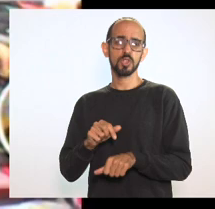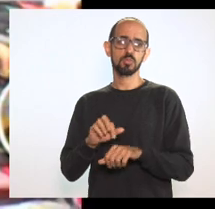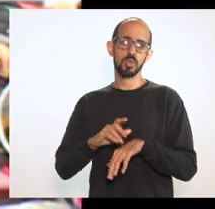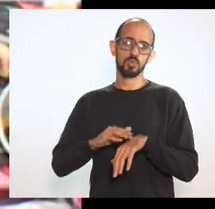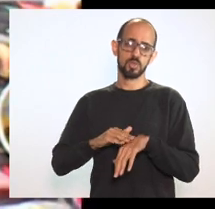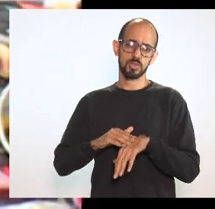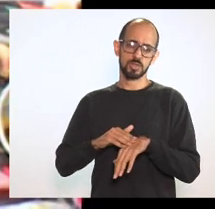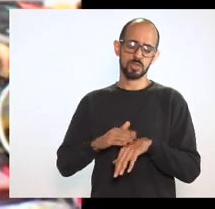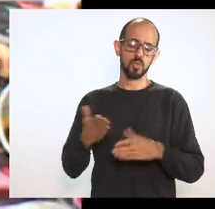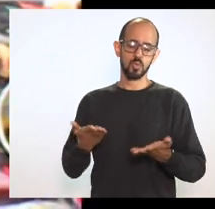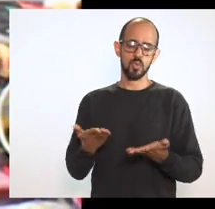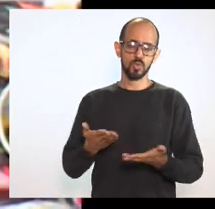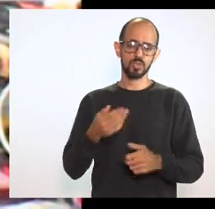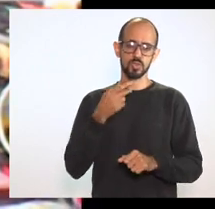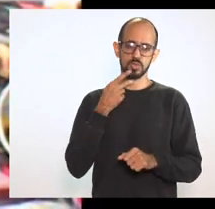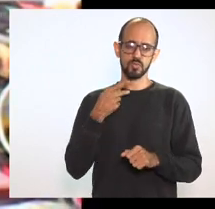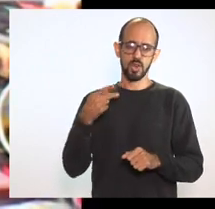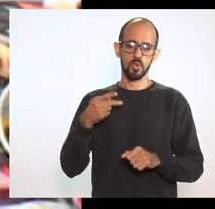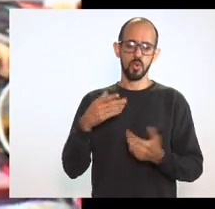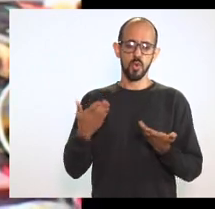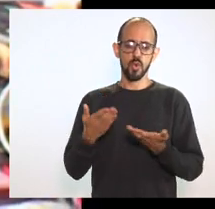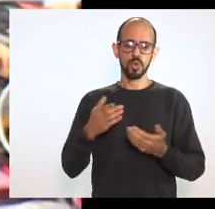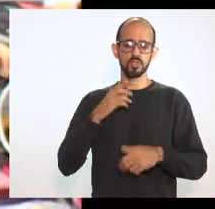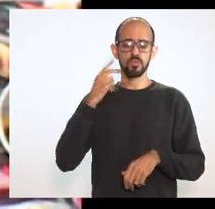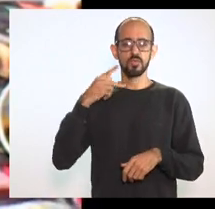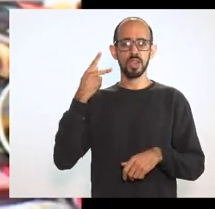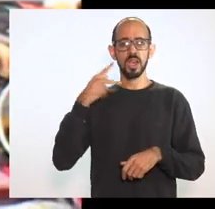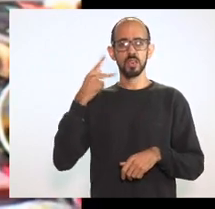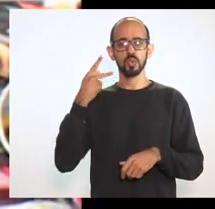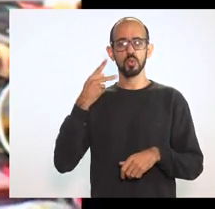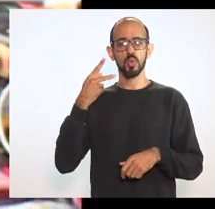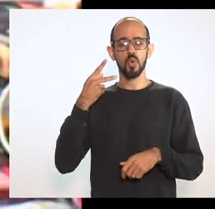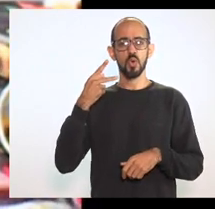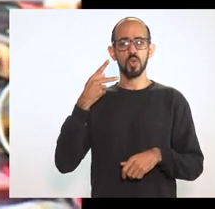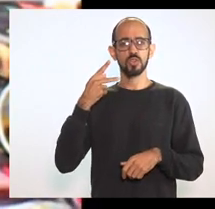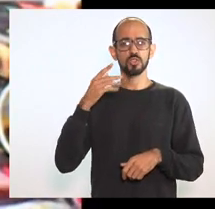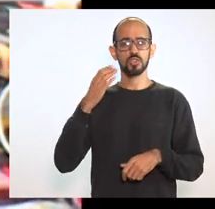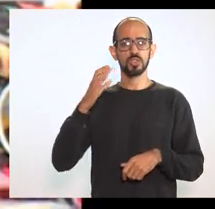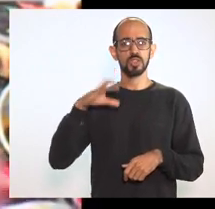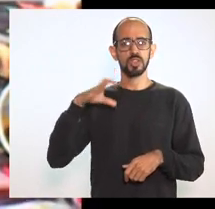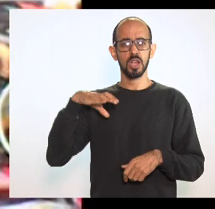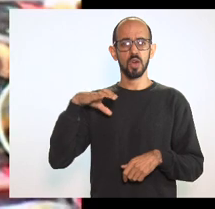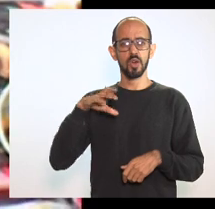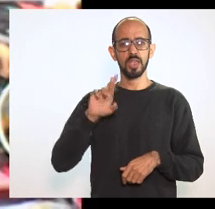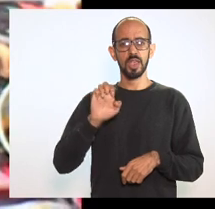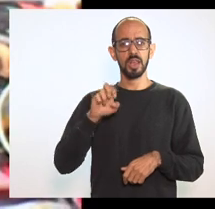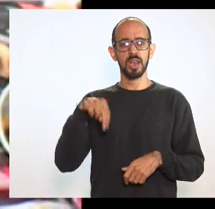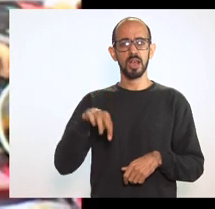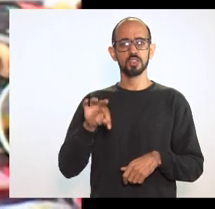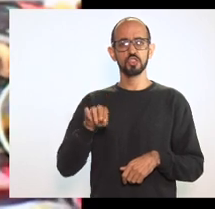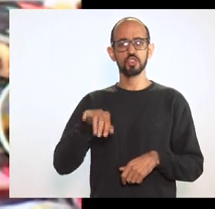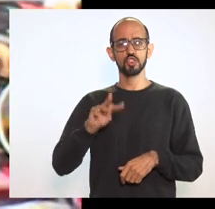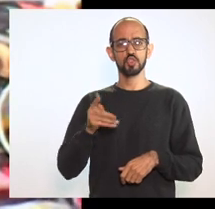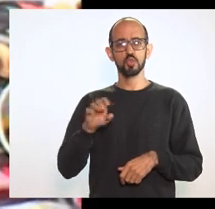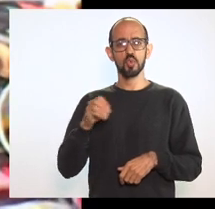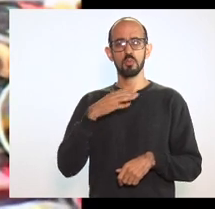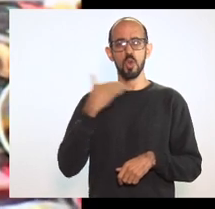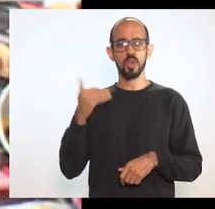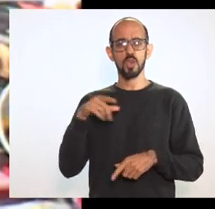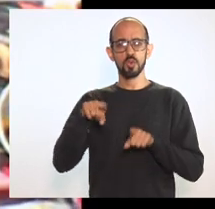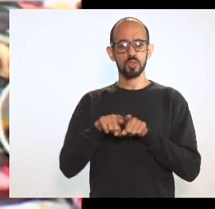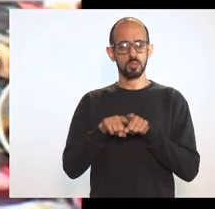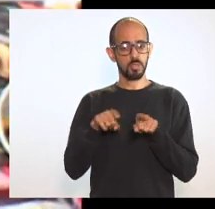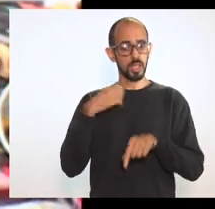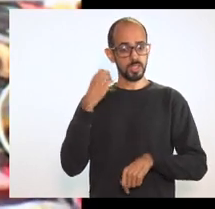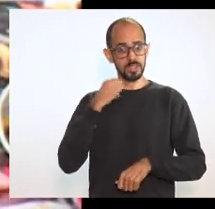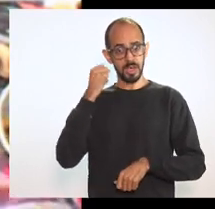aqui no plenário, morreu o ex-vereador de Niterói, Renatinho, acabou de morrer o senador Major Olímpio do Estado de São Paulo, que não era